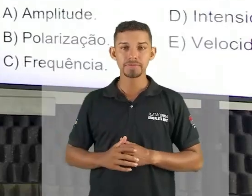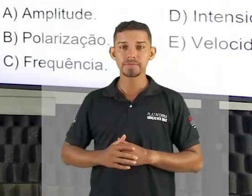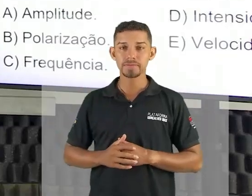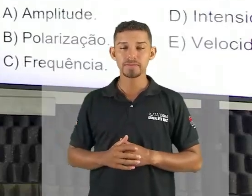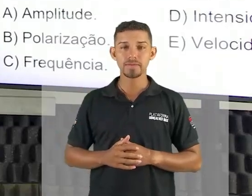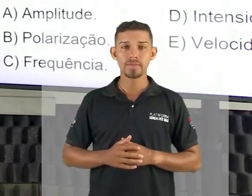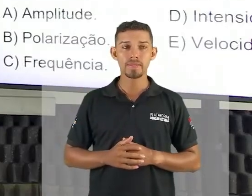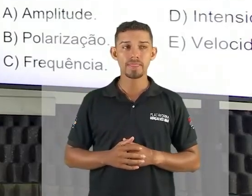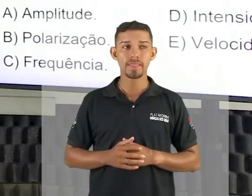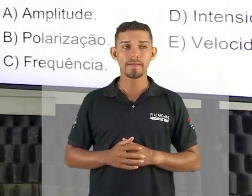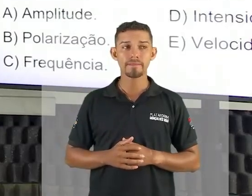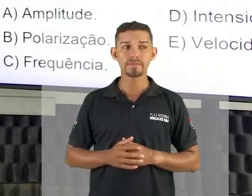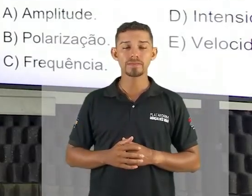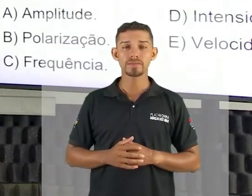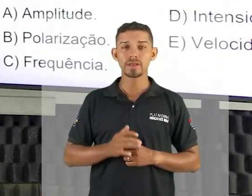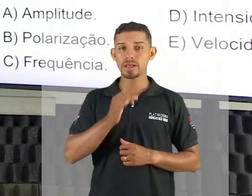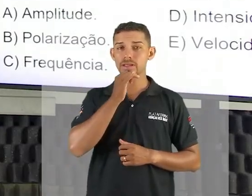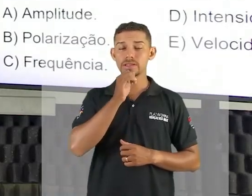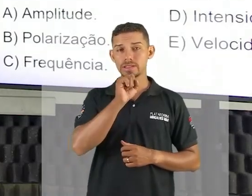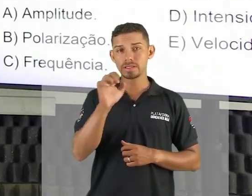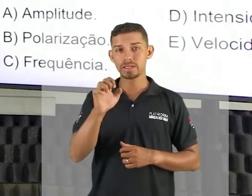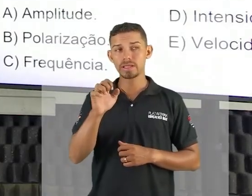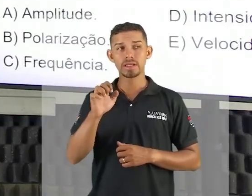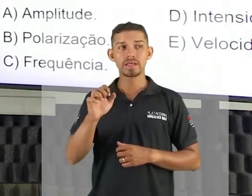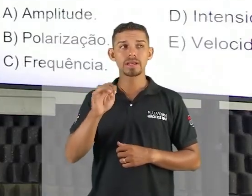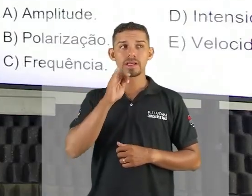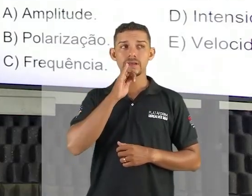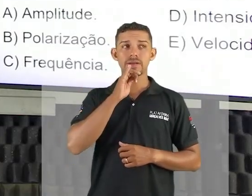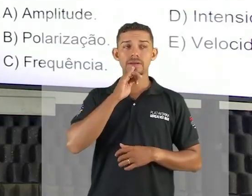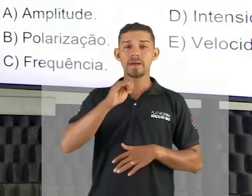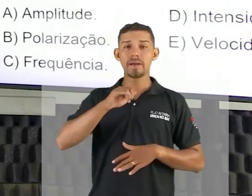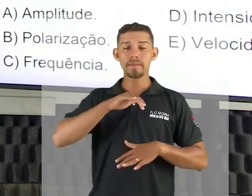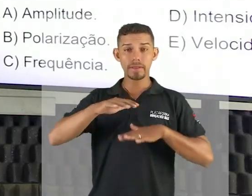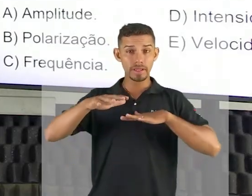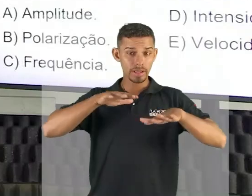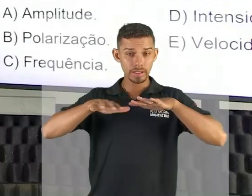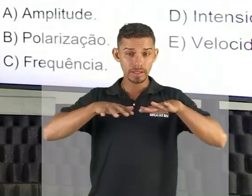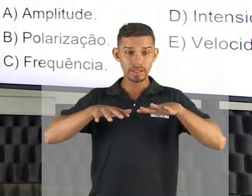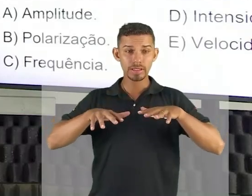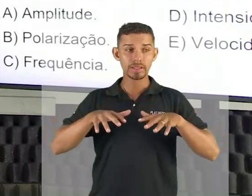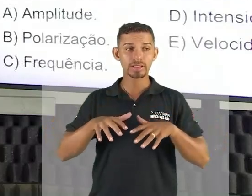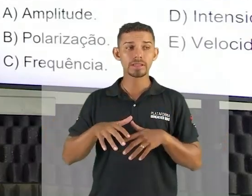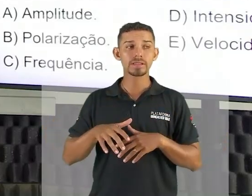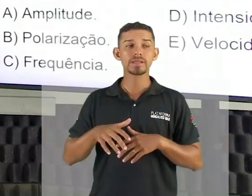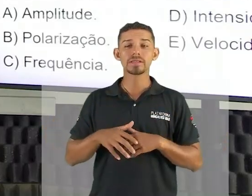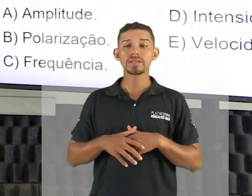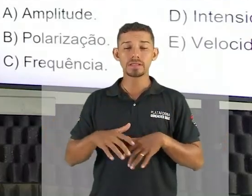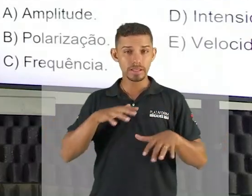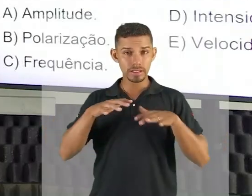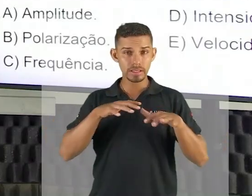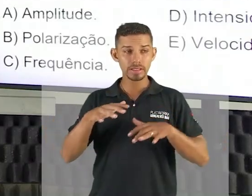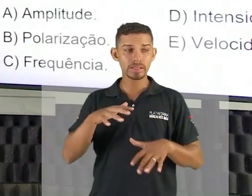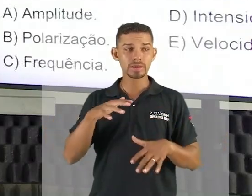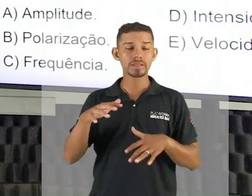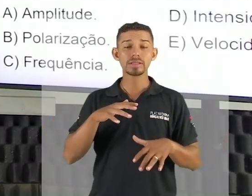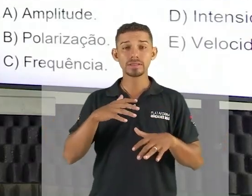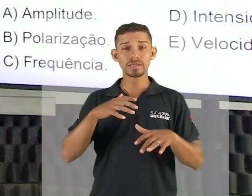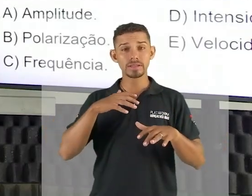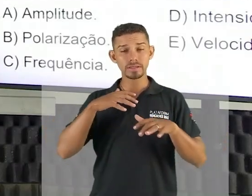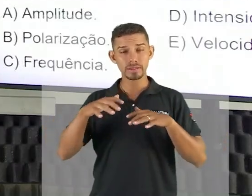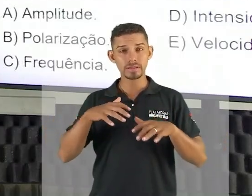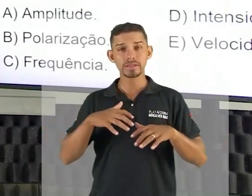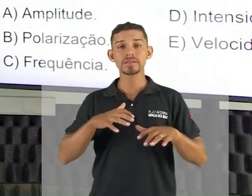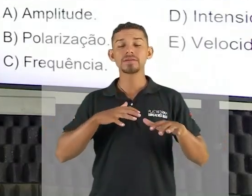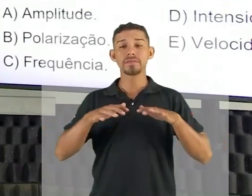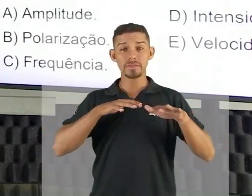ressonância Se você bater e ele tá vibrando aqui ó e bater de novo conseguir